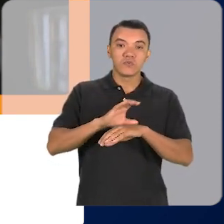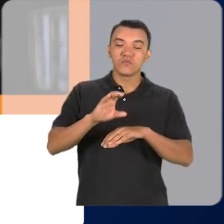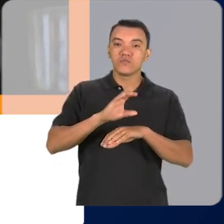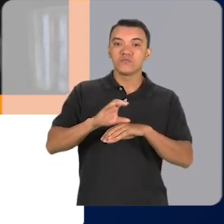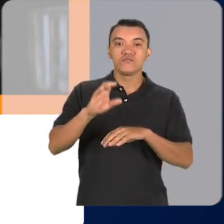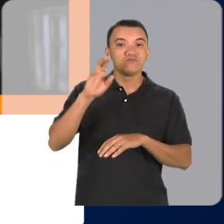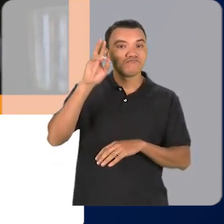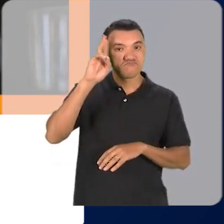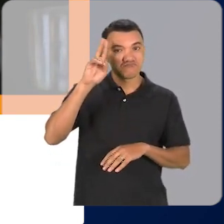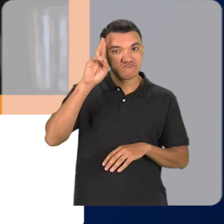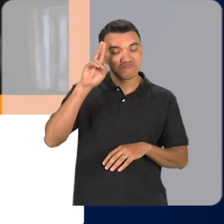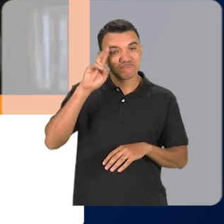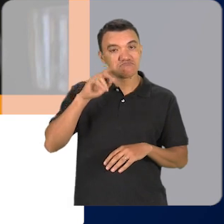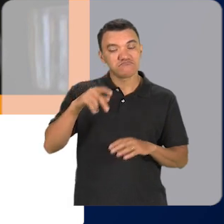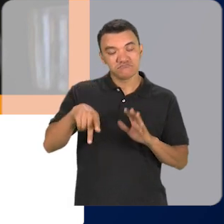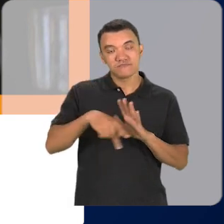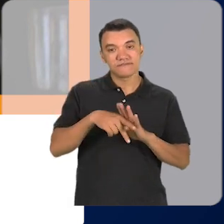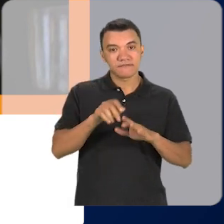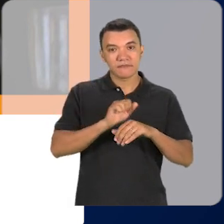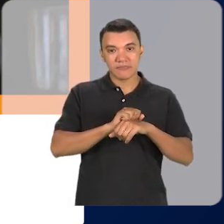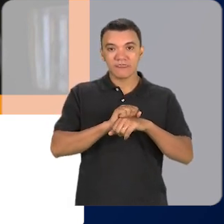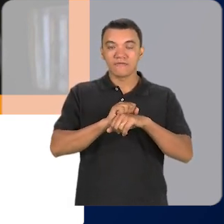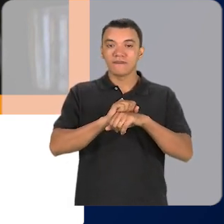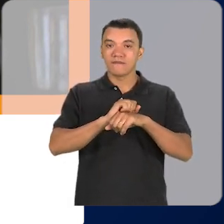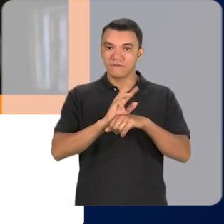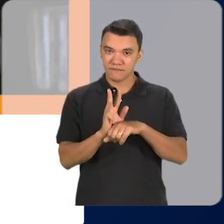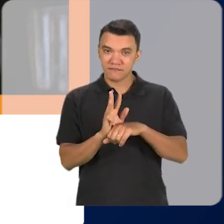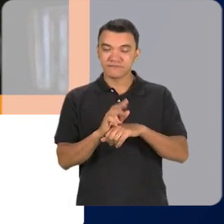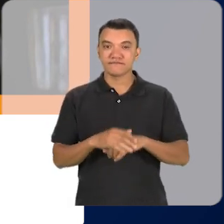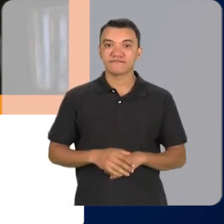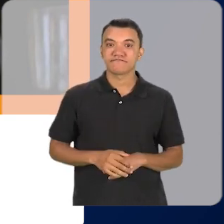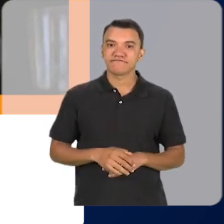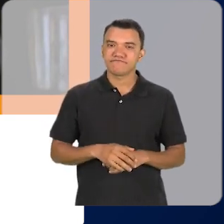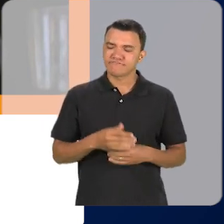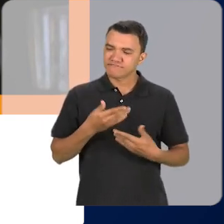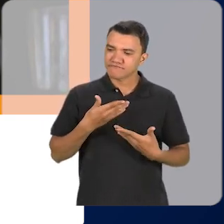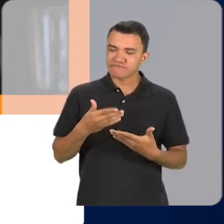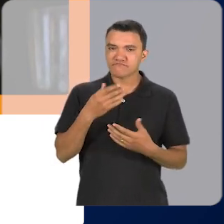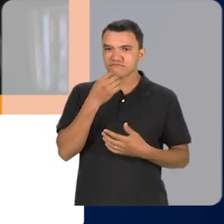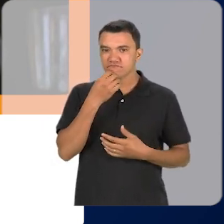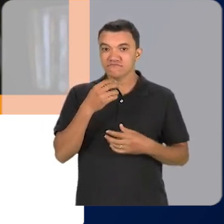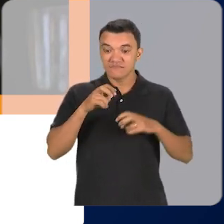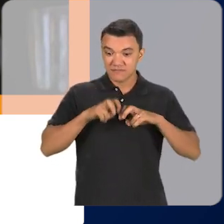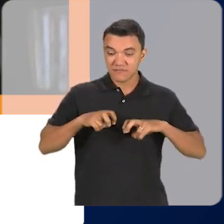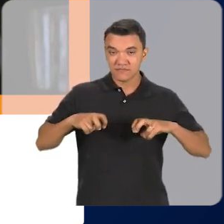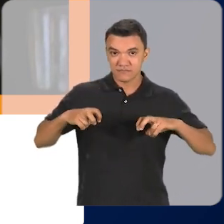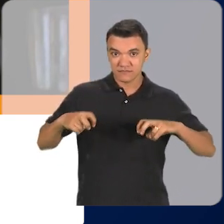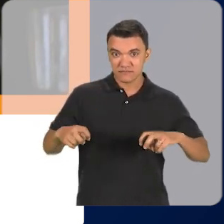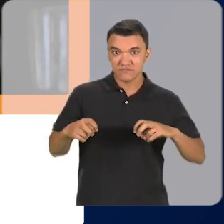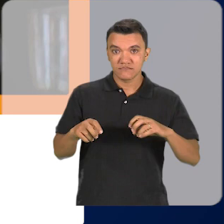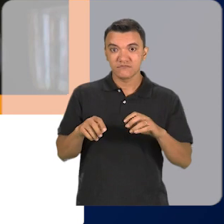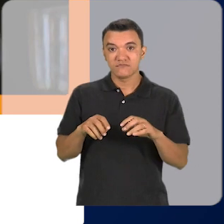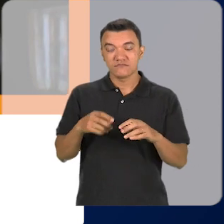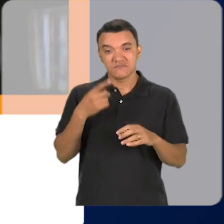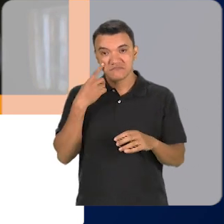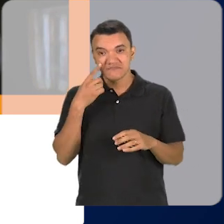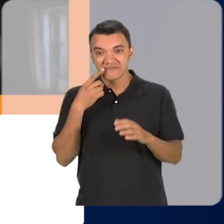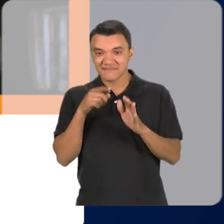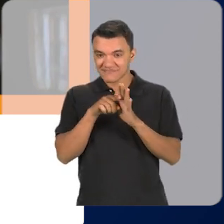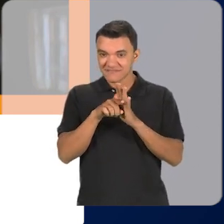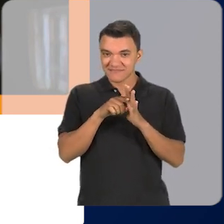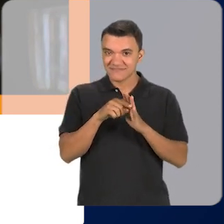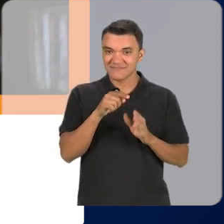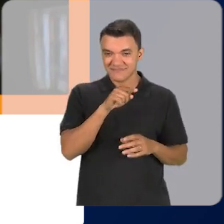Universidade Estadual do Maranhão. Tive a honra de participar da banca, né, de avaliação do trabalho